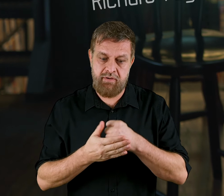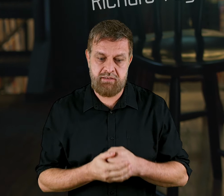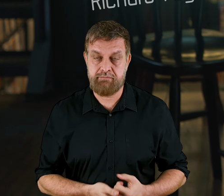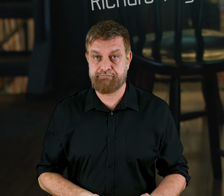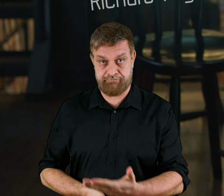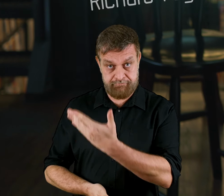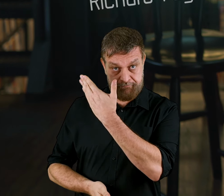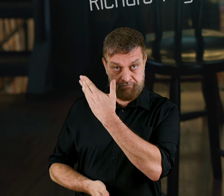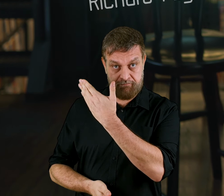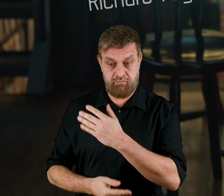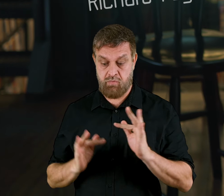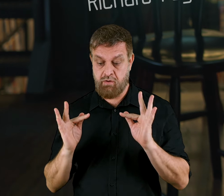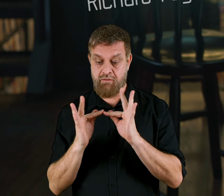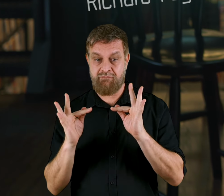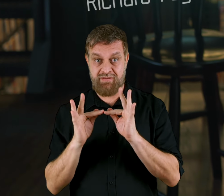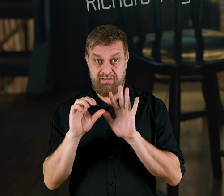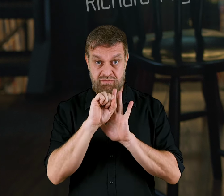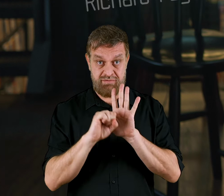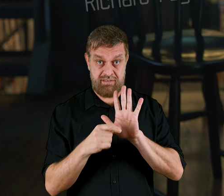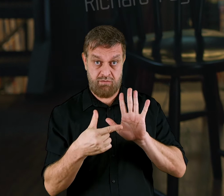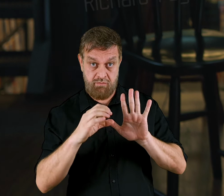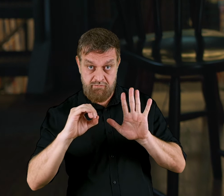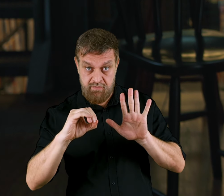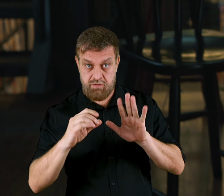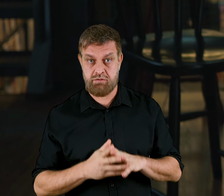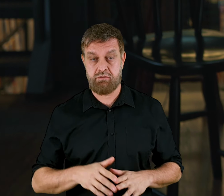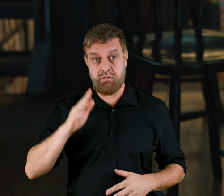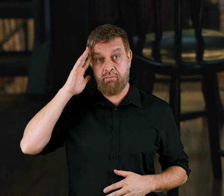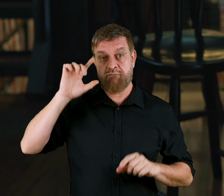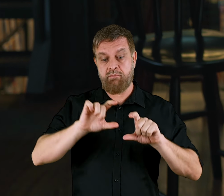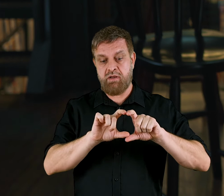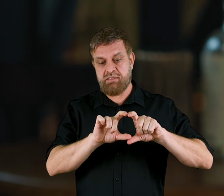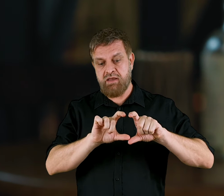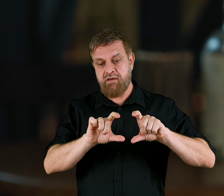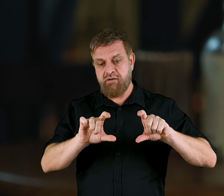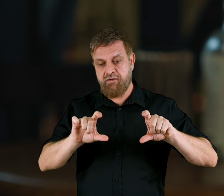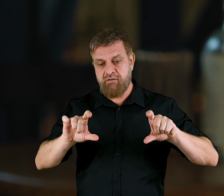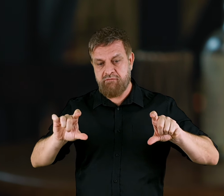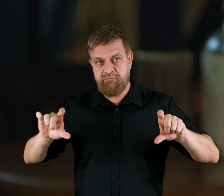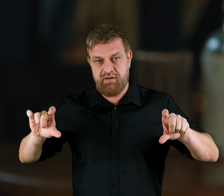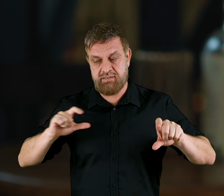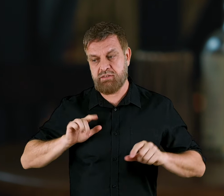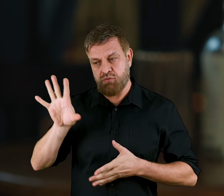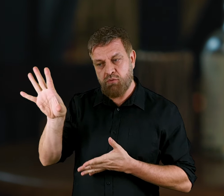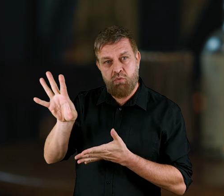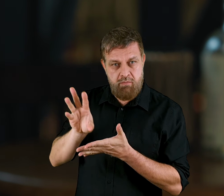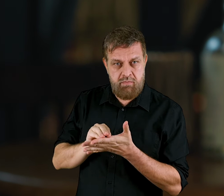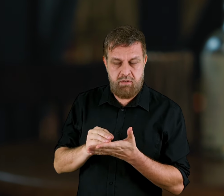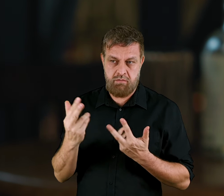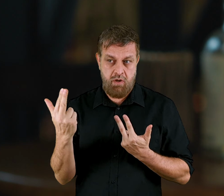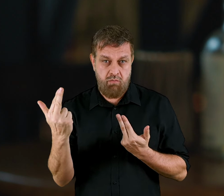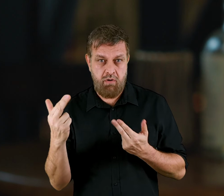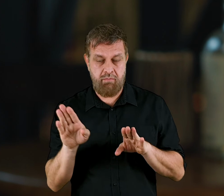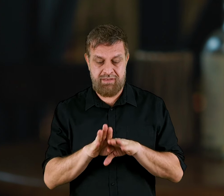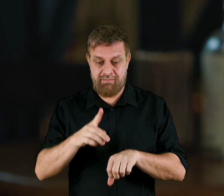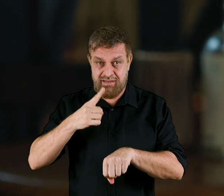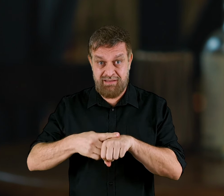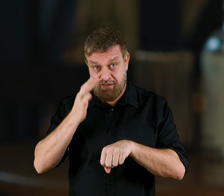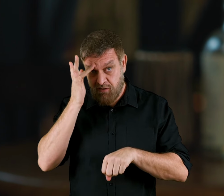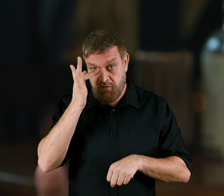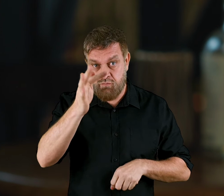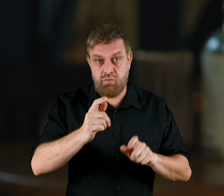que é um dos maiores físicos do século XX, ele tem uma famosa frase, né, que diz, estou parafraseando, mas em algum momento será